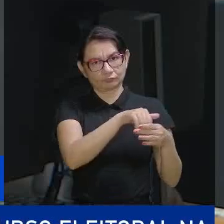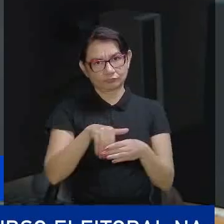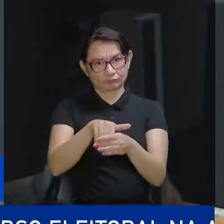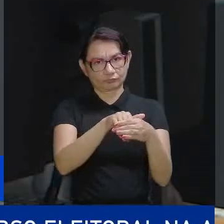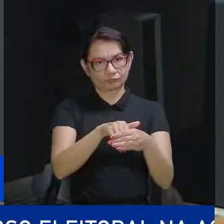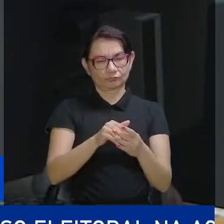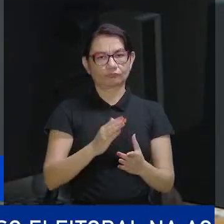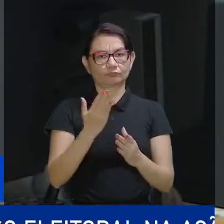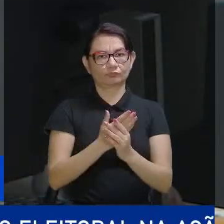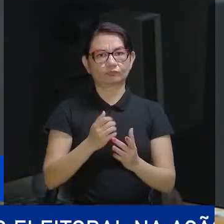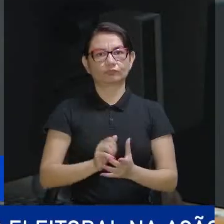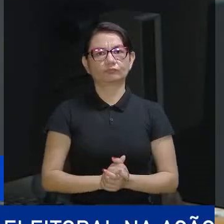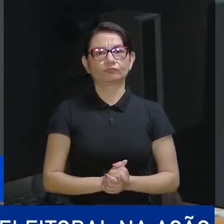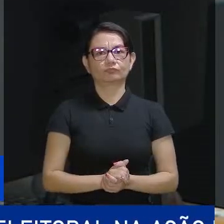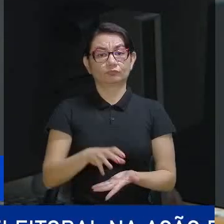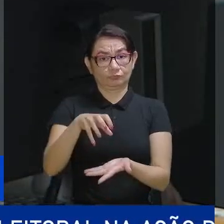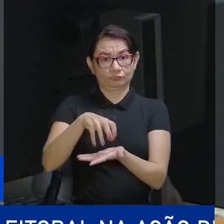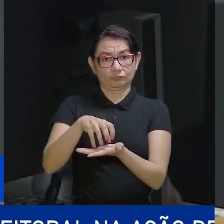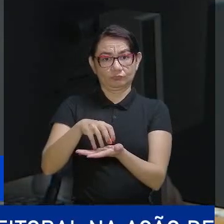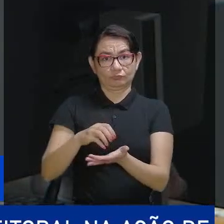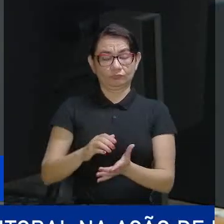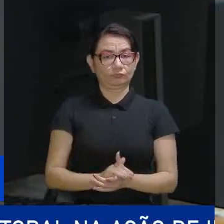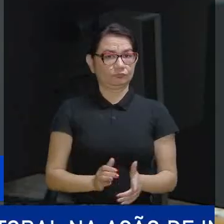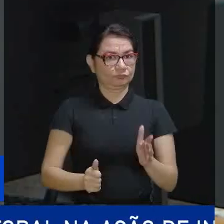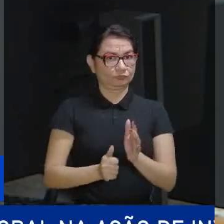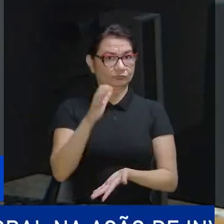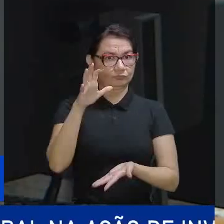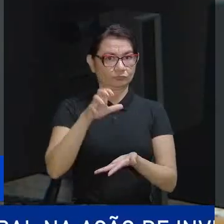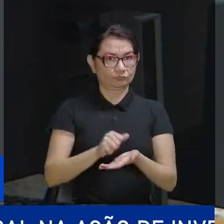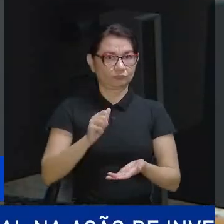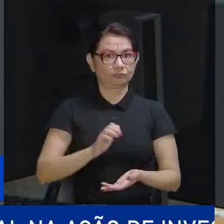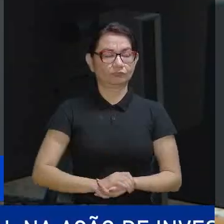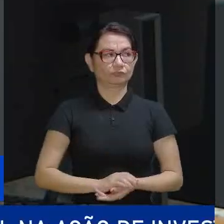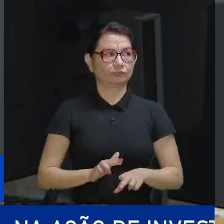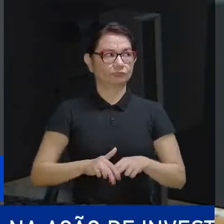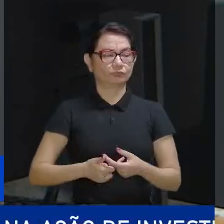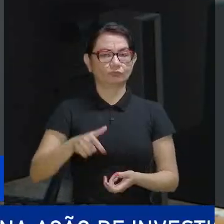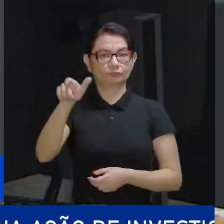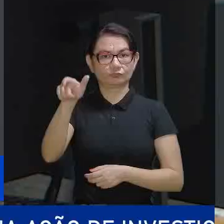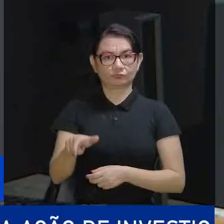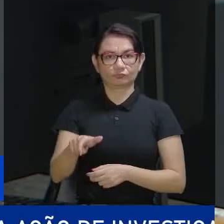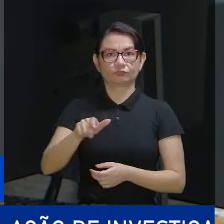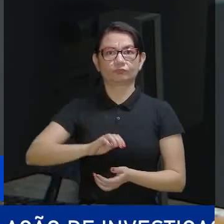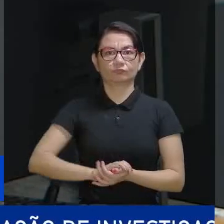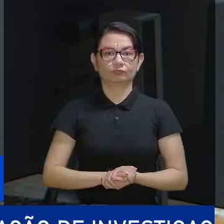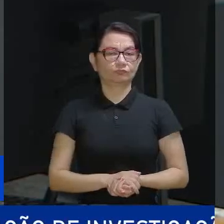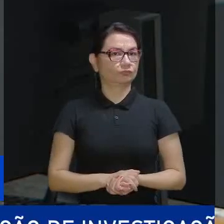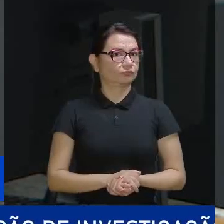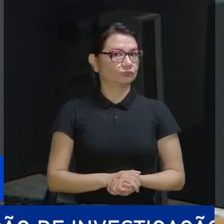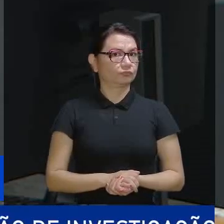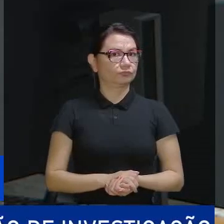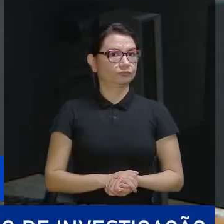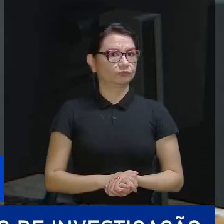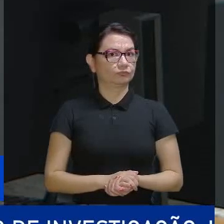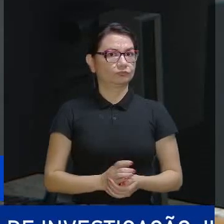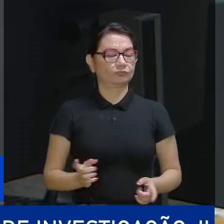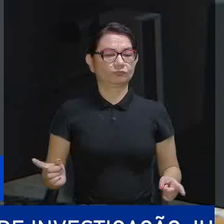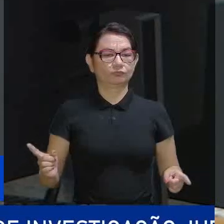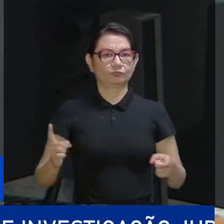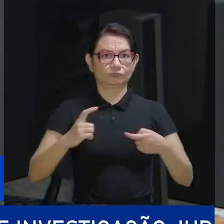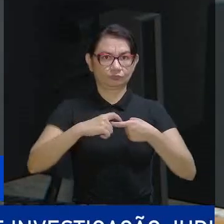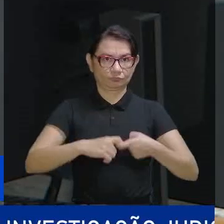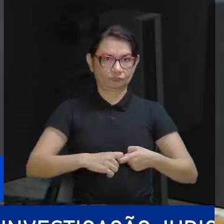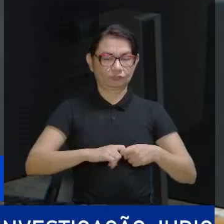amendoados castanho escuro, sobrancelha desenhada castanho escuro, nariz afilado, barba escanoada, curta, castanho escuro, atrás toga preta, na barra